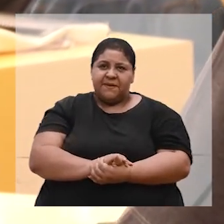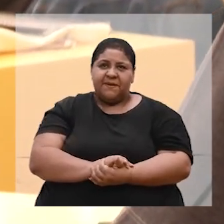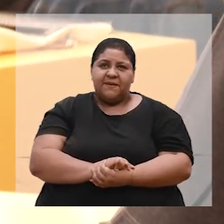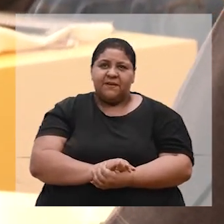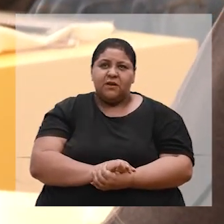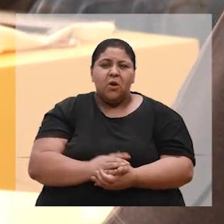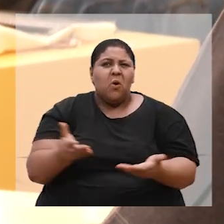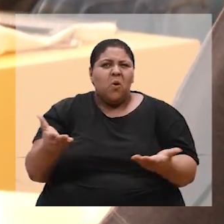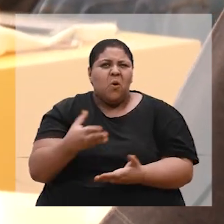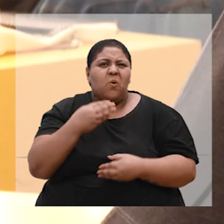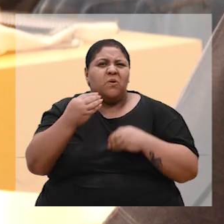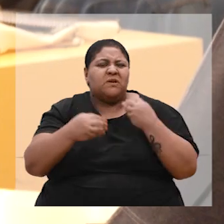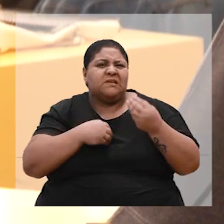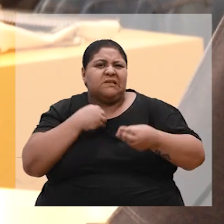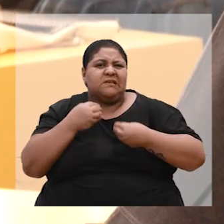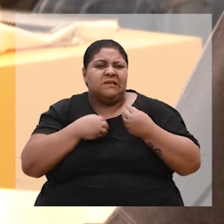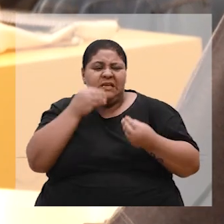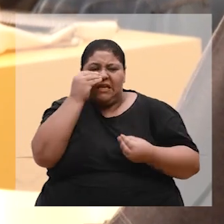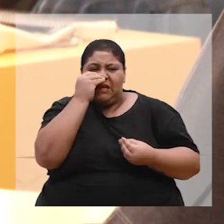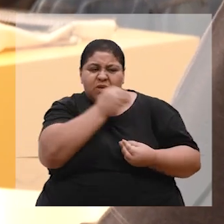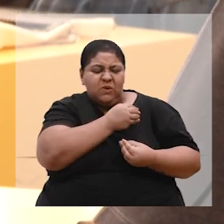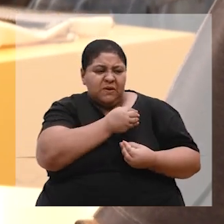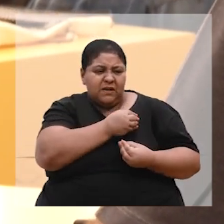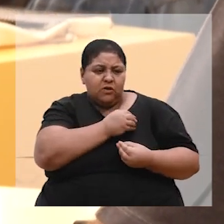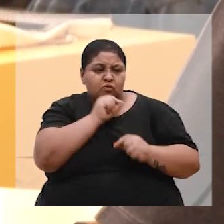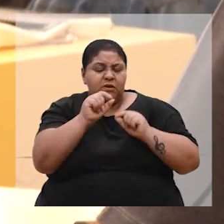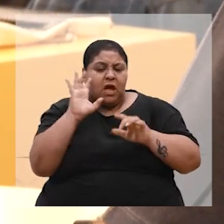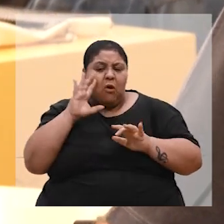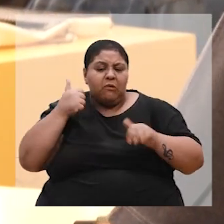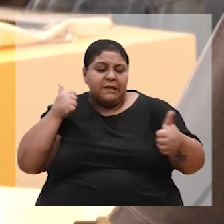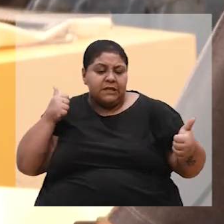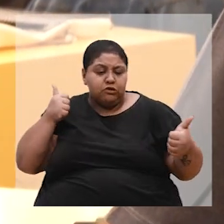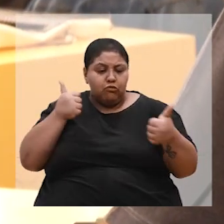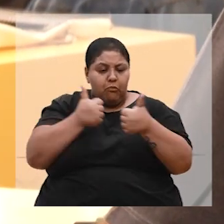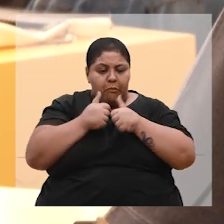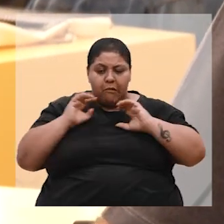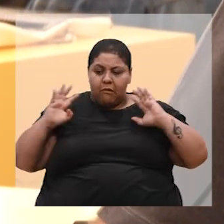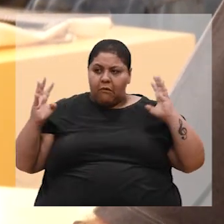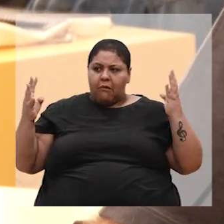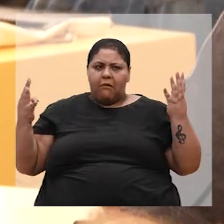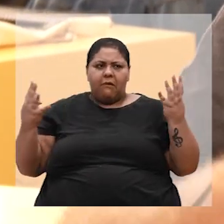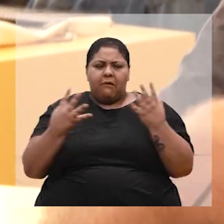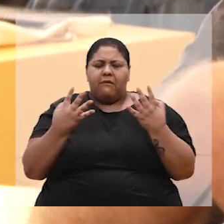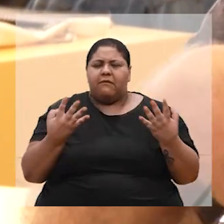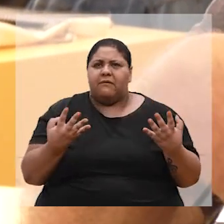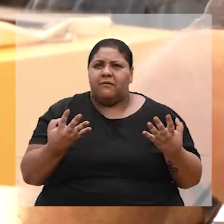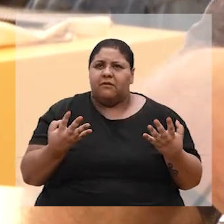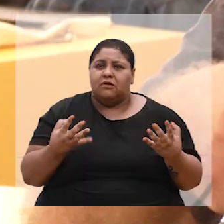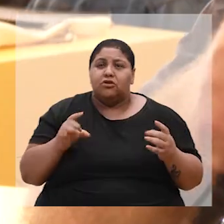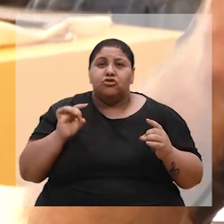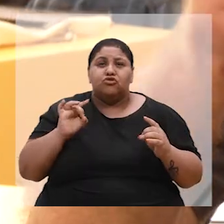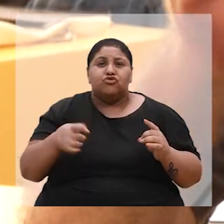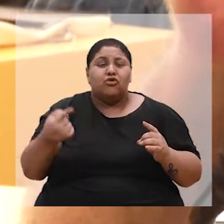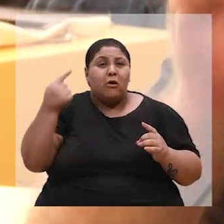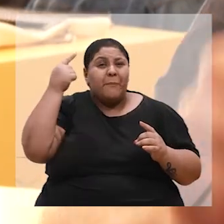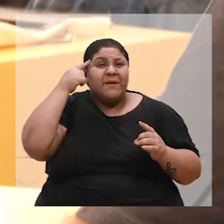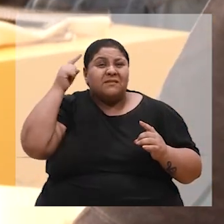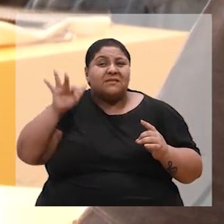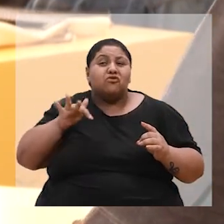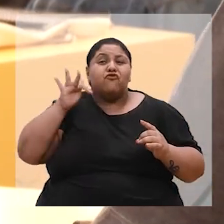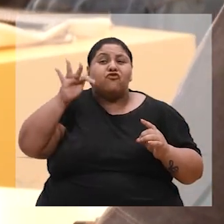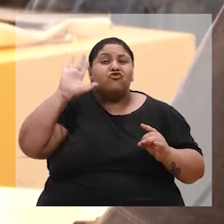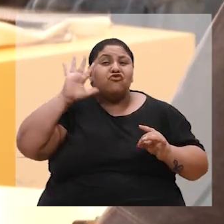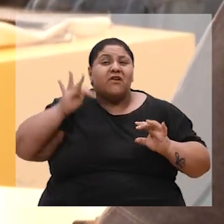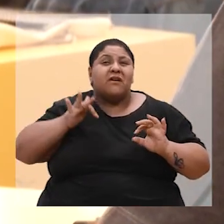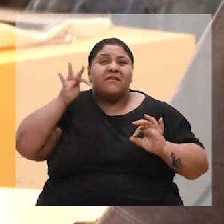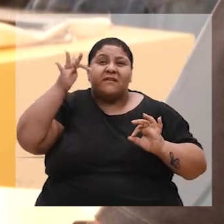sendo muito indiferentes ao que acontece por perto, com essa fascinação pelo que acontece longe,